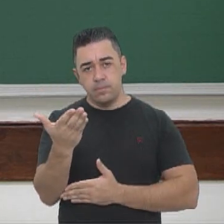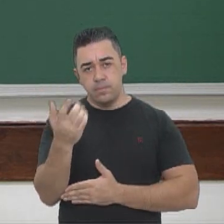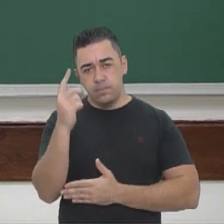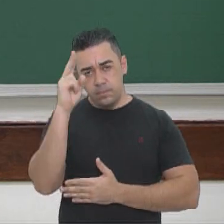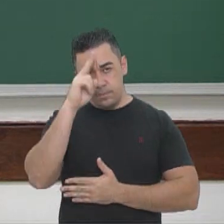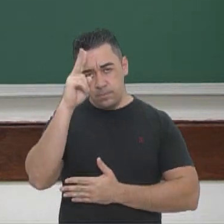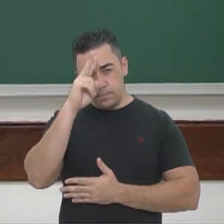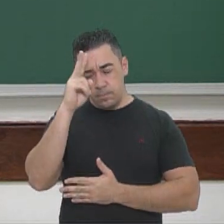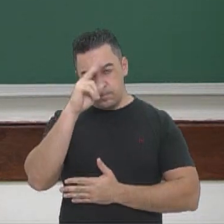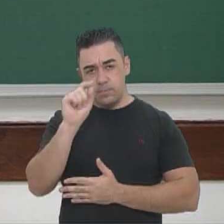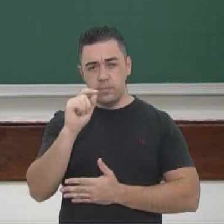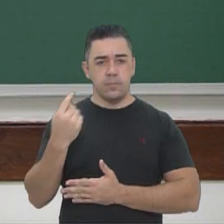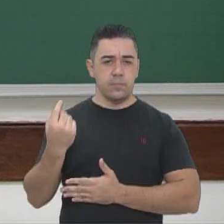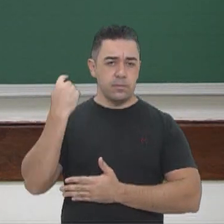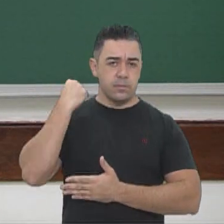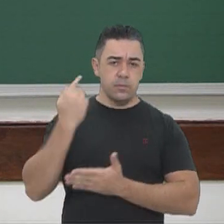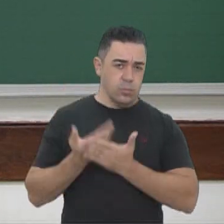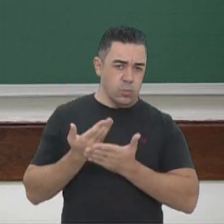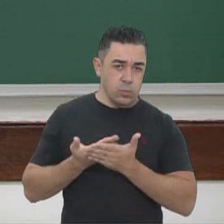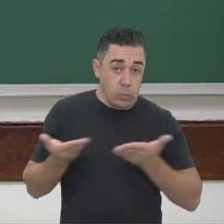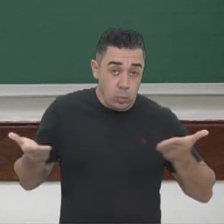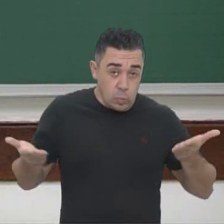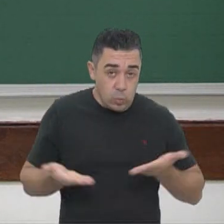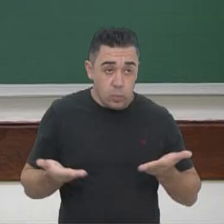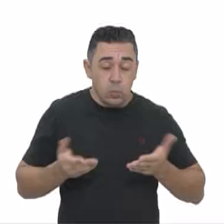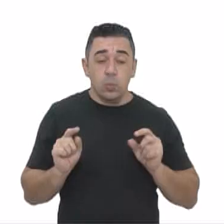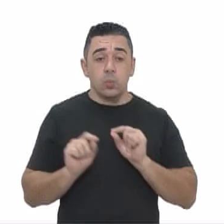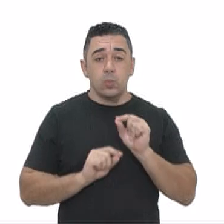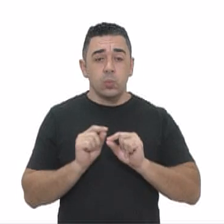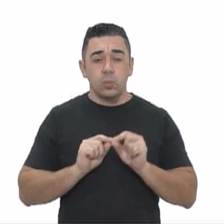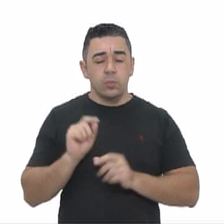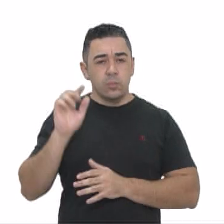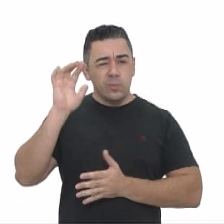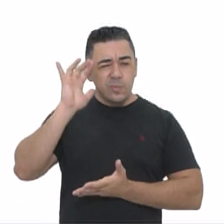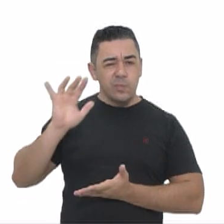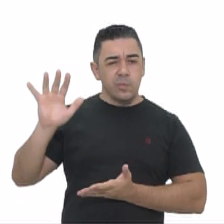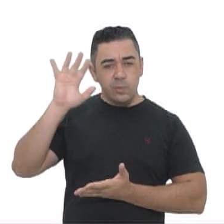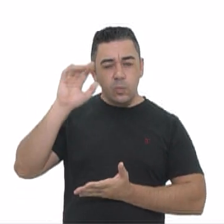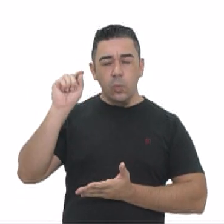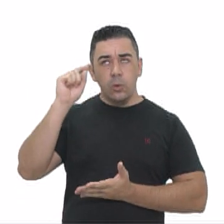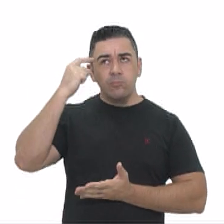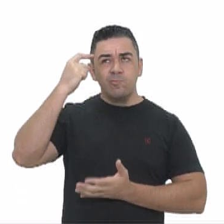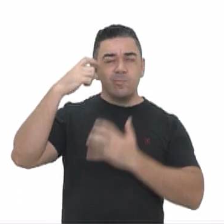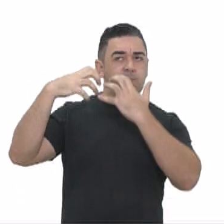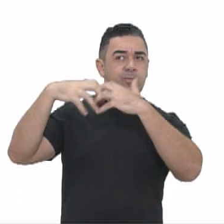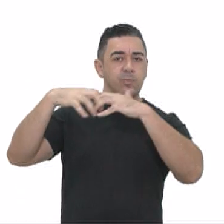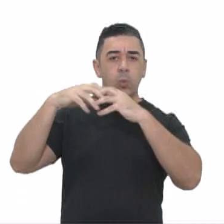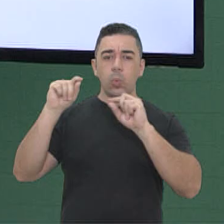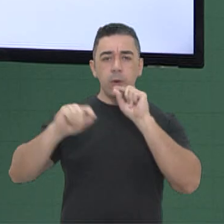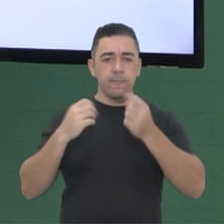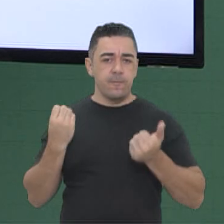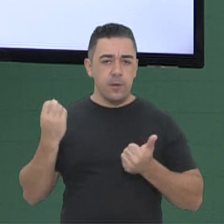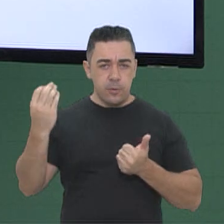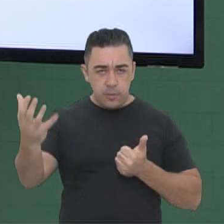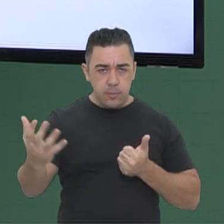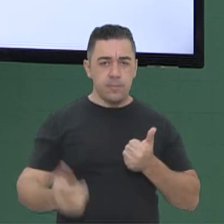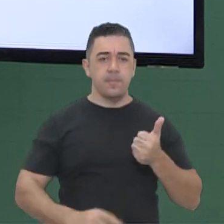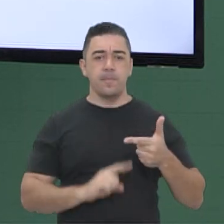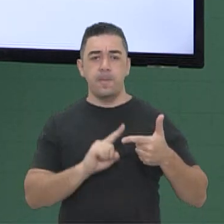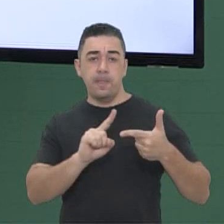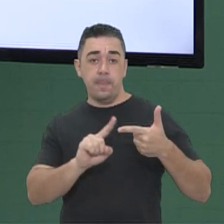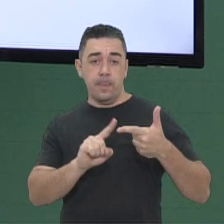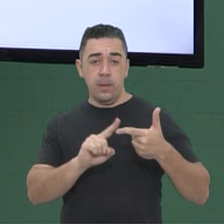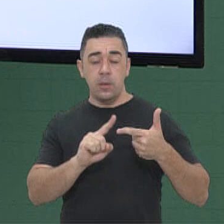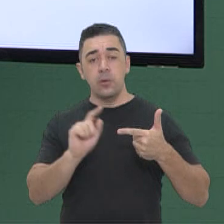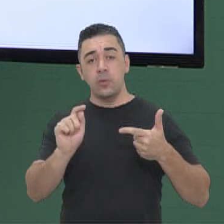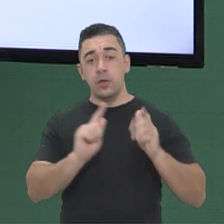um repasso sobre o que estudamos hoje, então, fizemos uma reflexão sobre as viagens, trabalhamos